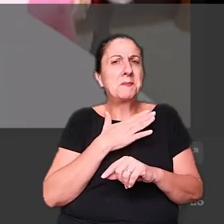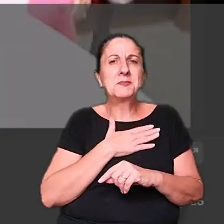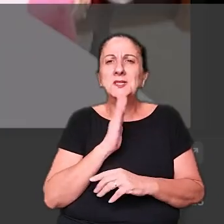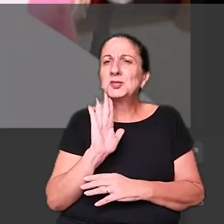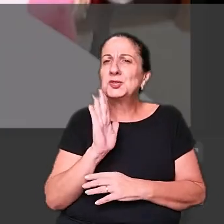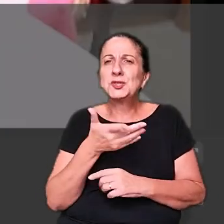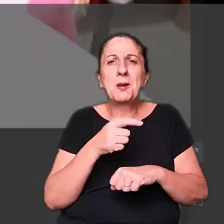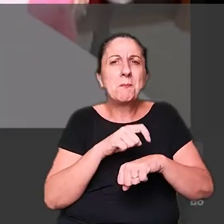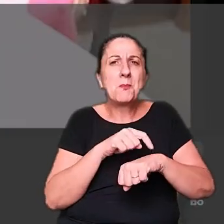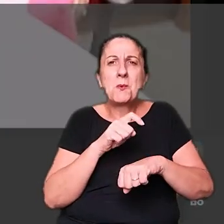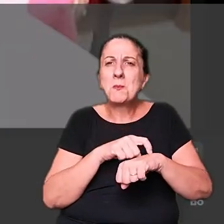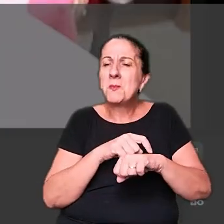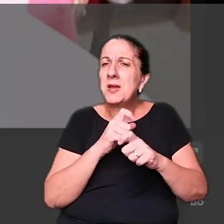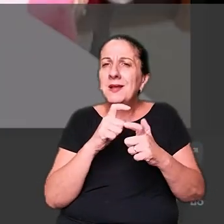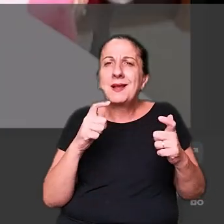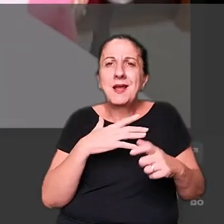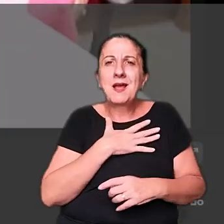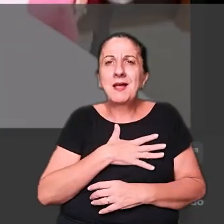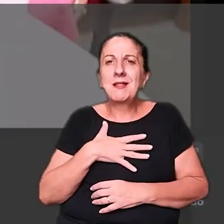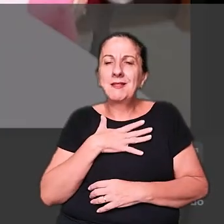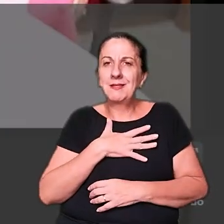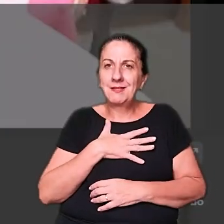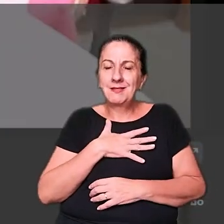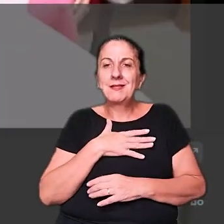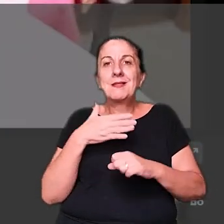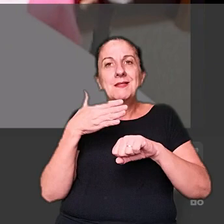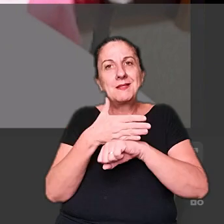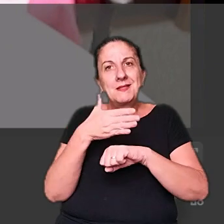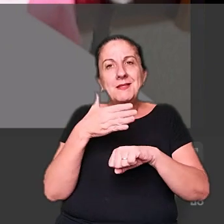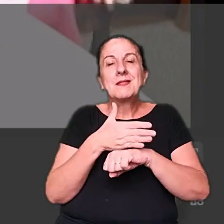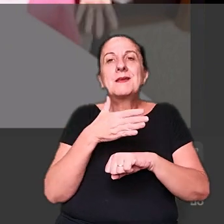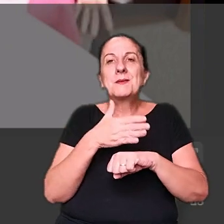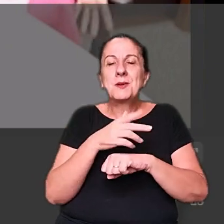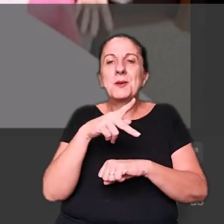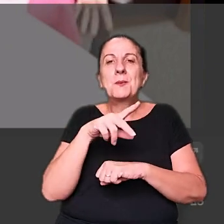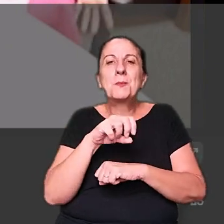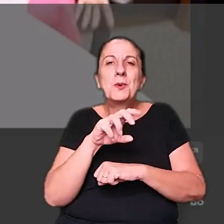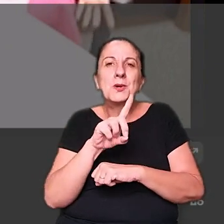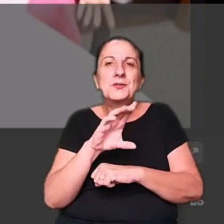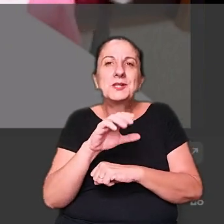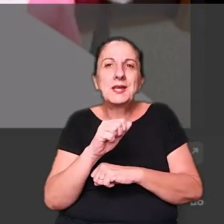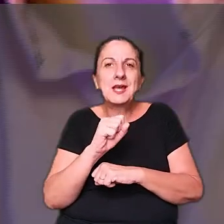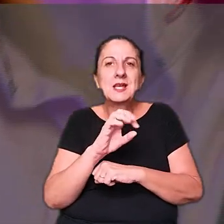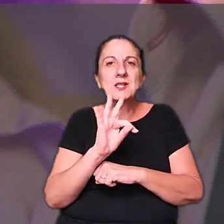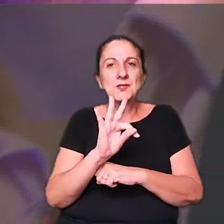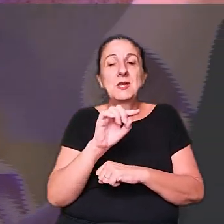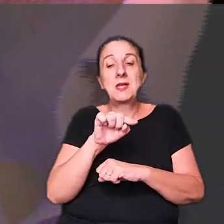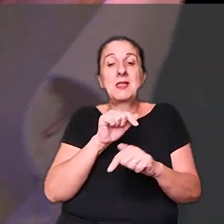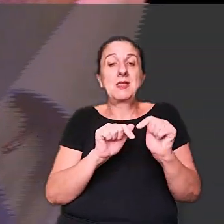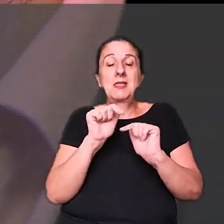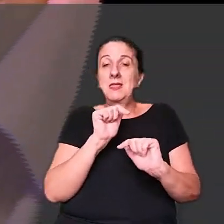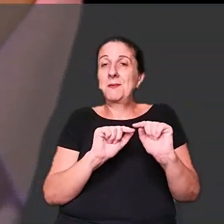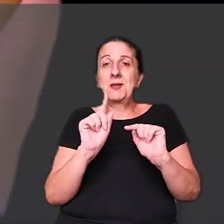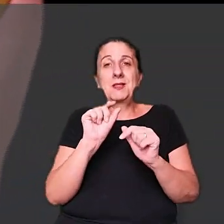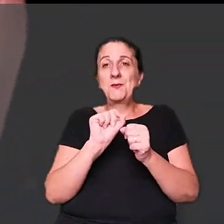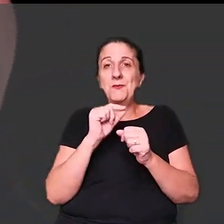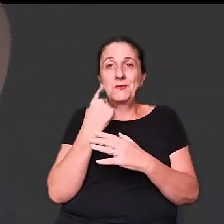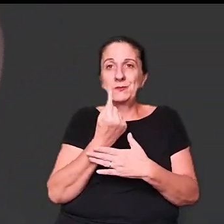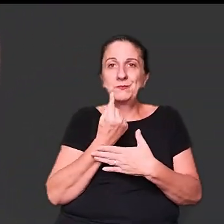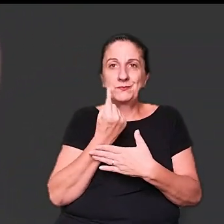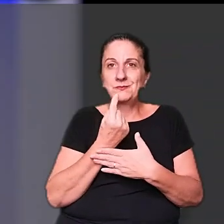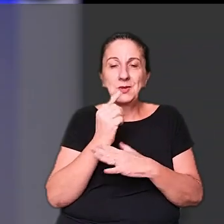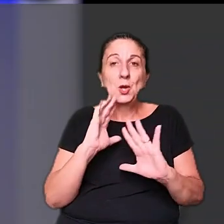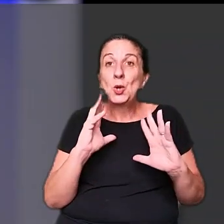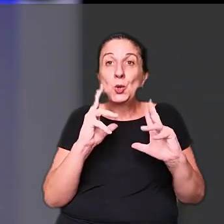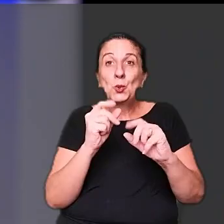Então, para mim, já é um momento assim, de grande alegria estar participando do podcast. E um trabalho como esse não se